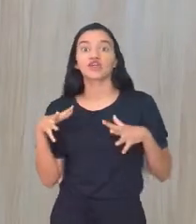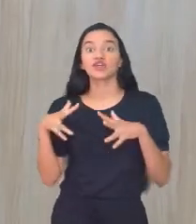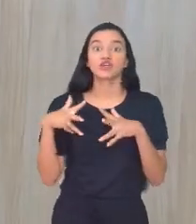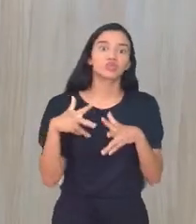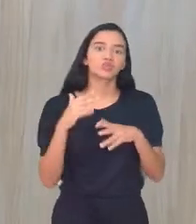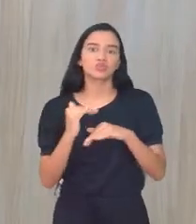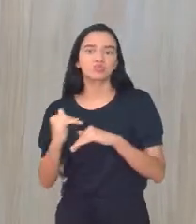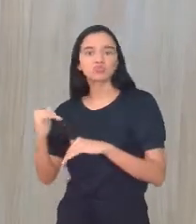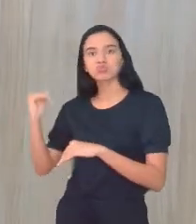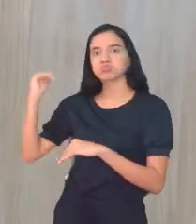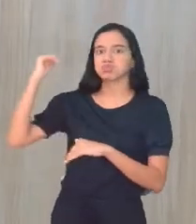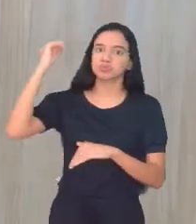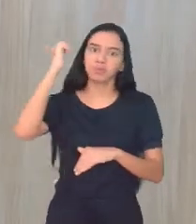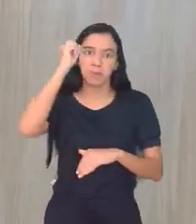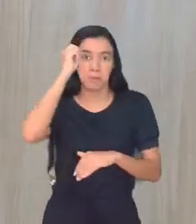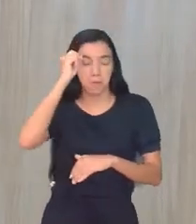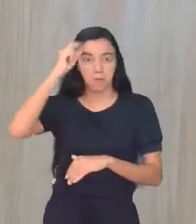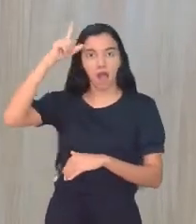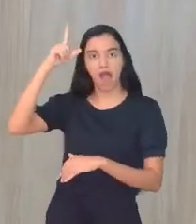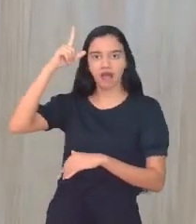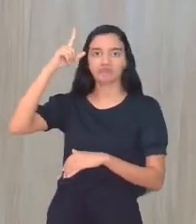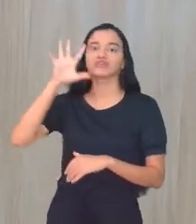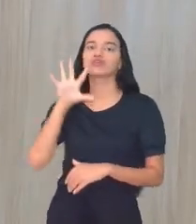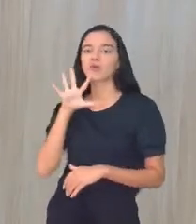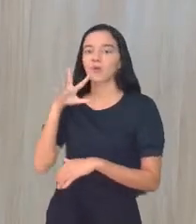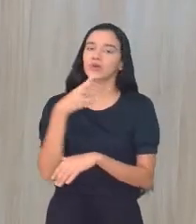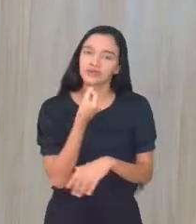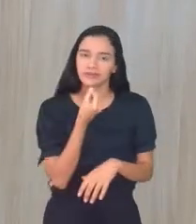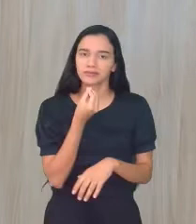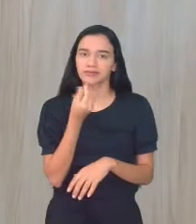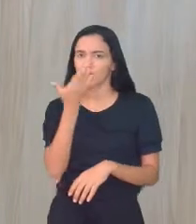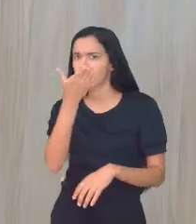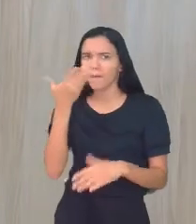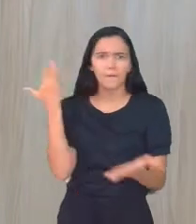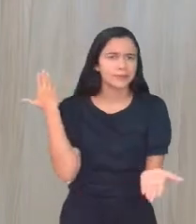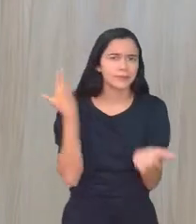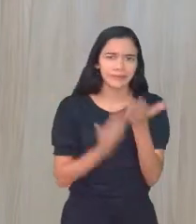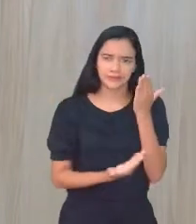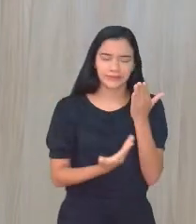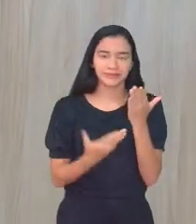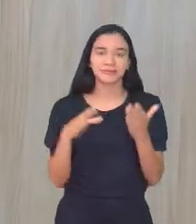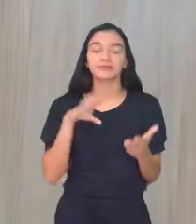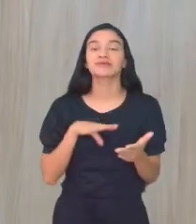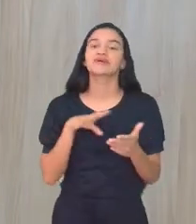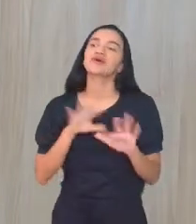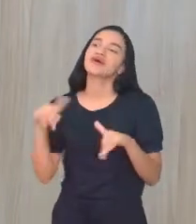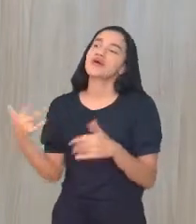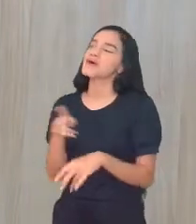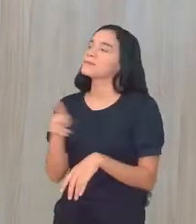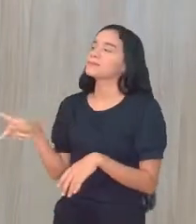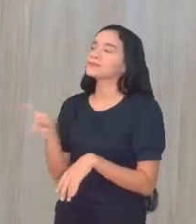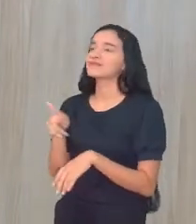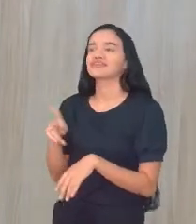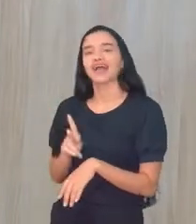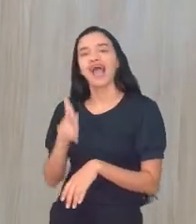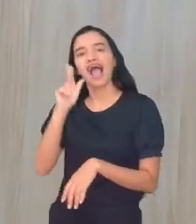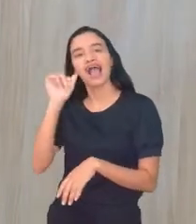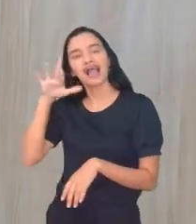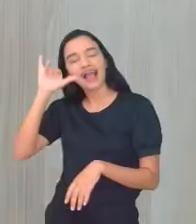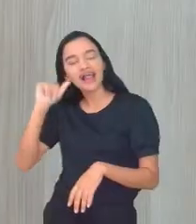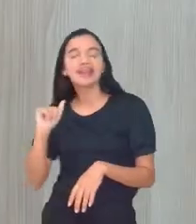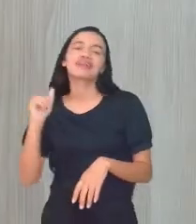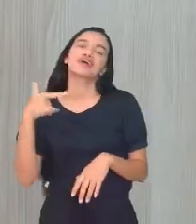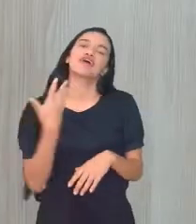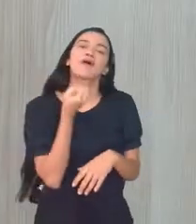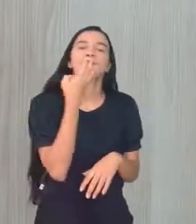alto nível de conhecimento. Vocês têm que estar aqui, não pode perder português. Professora Carla, bom